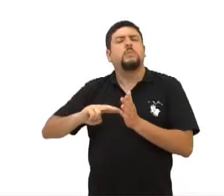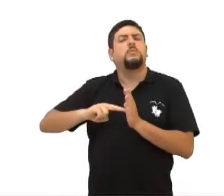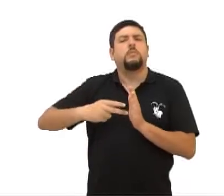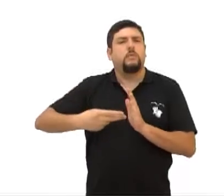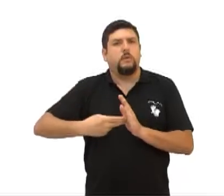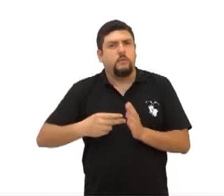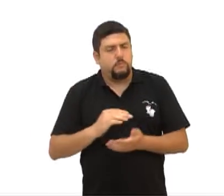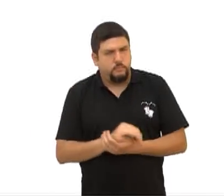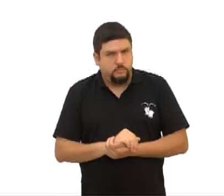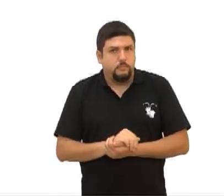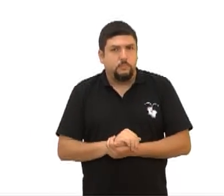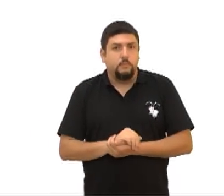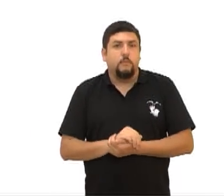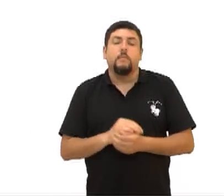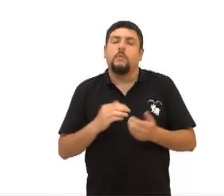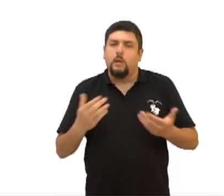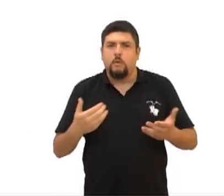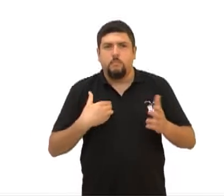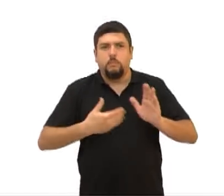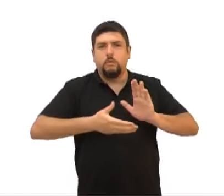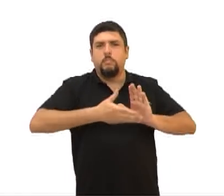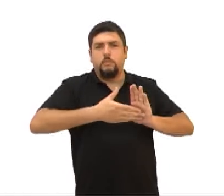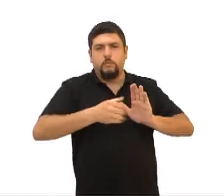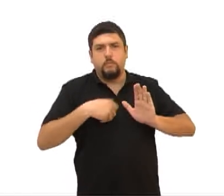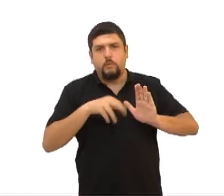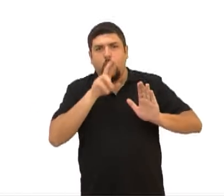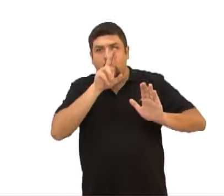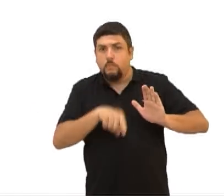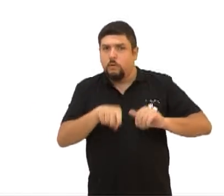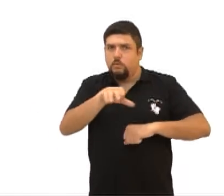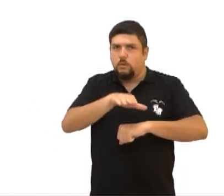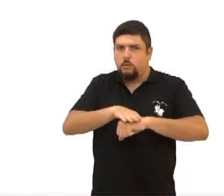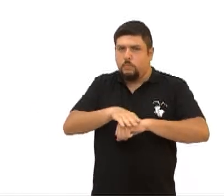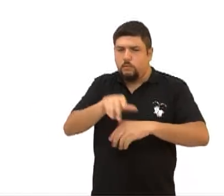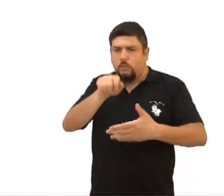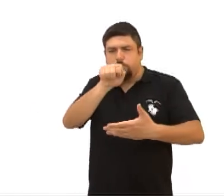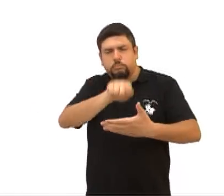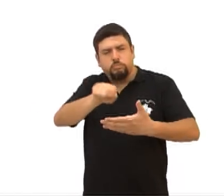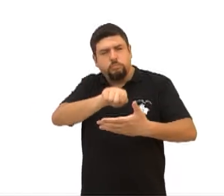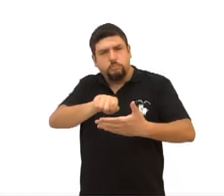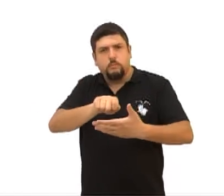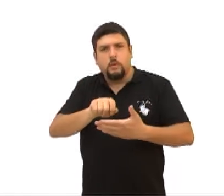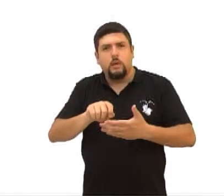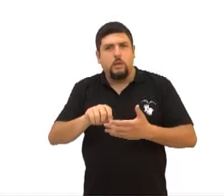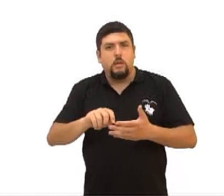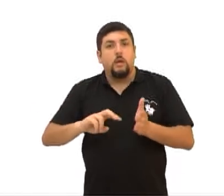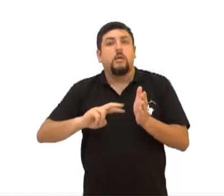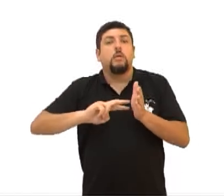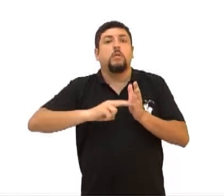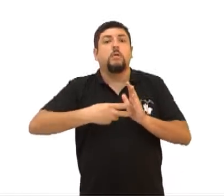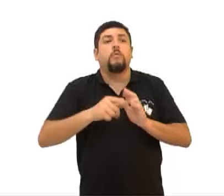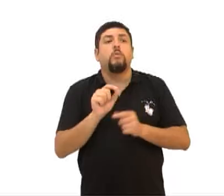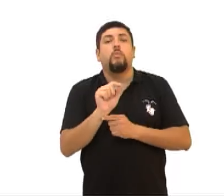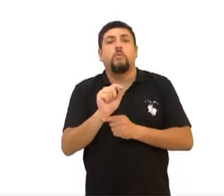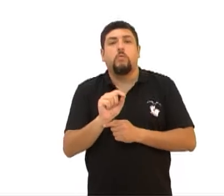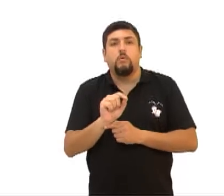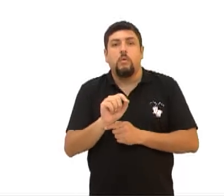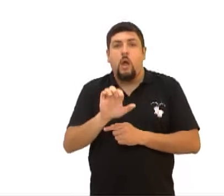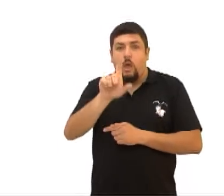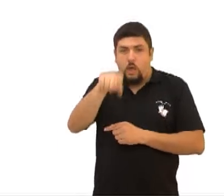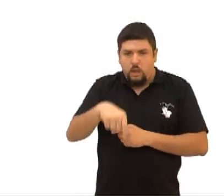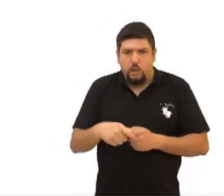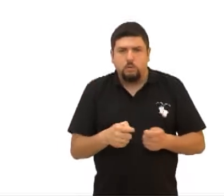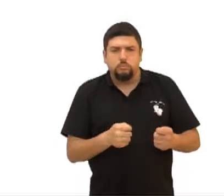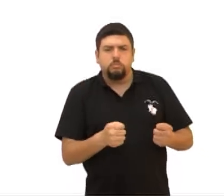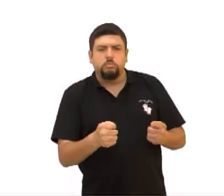Então, uma possível, colocação que você poderia responder aqui é que significa distribuir